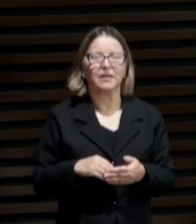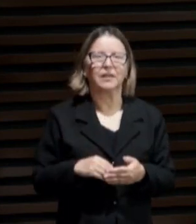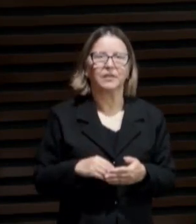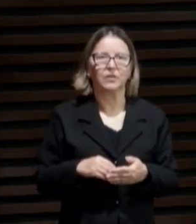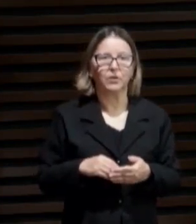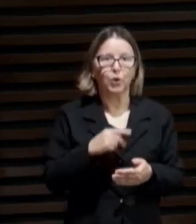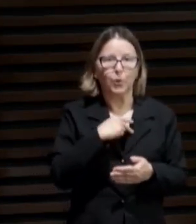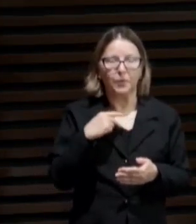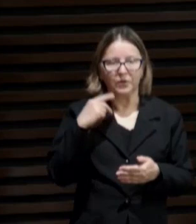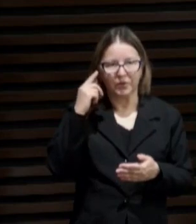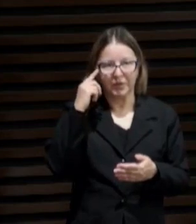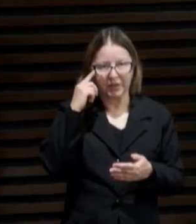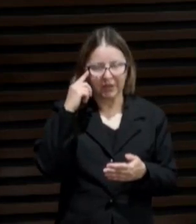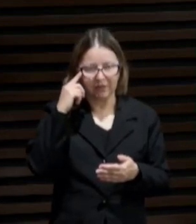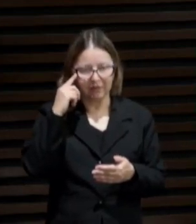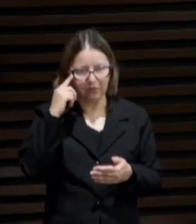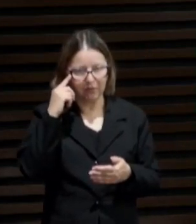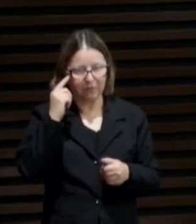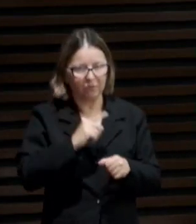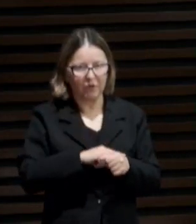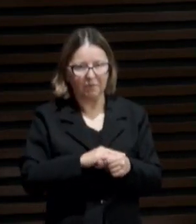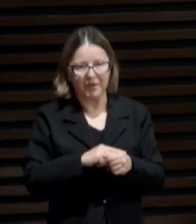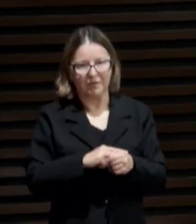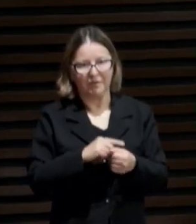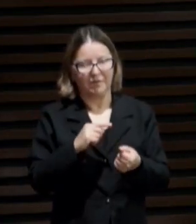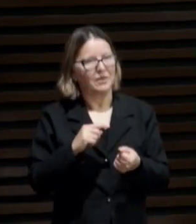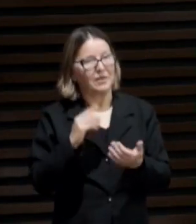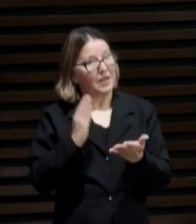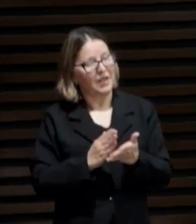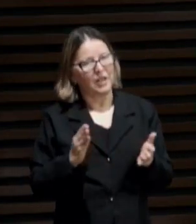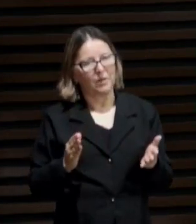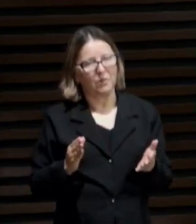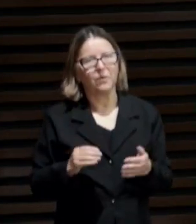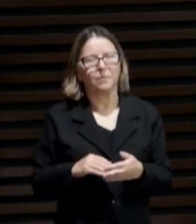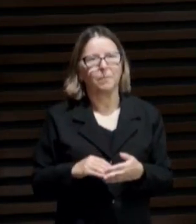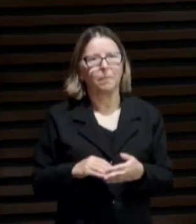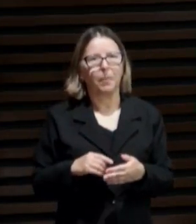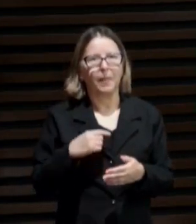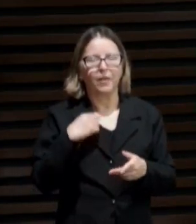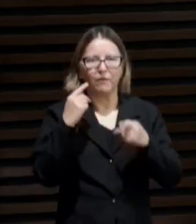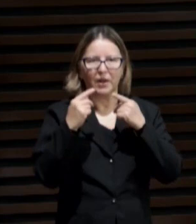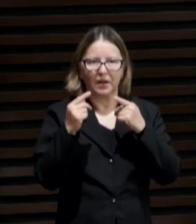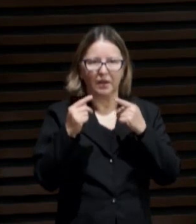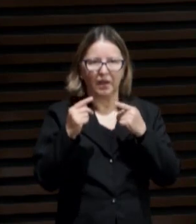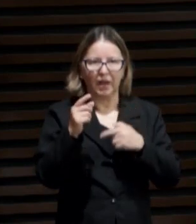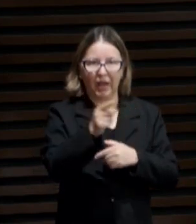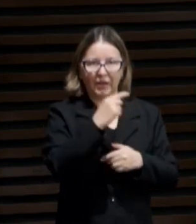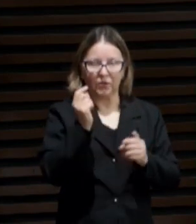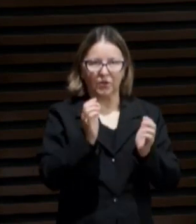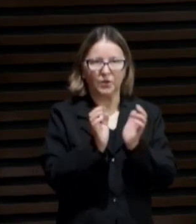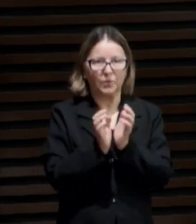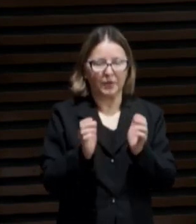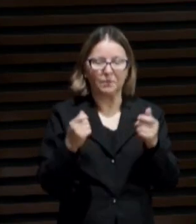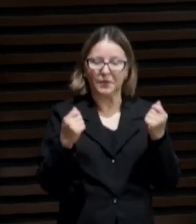quando ele desceu eu já vim de lá, grudei no bracinho dele, falei, pastor Glenn, a nossa comunidade precisa ouvir mais sobre isso. Ele falou, eu sei,